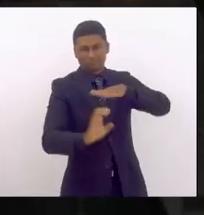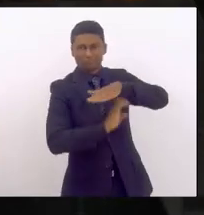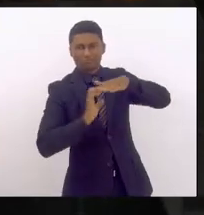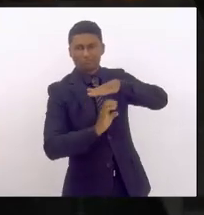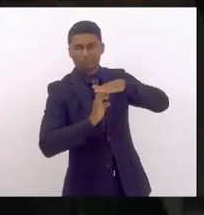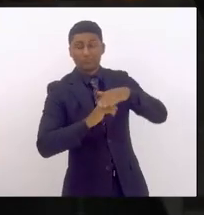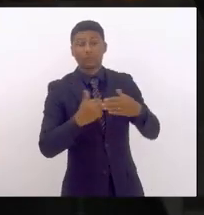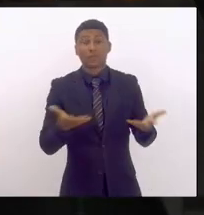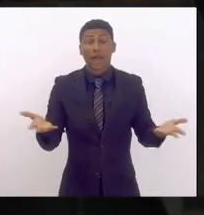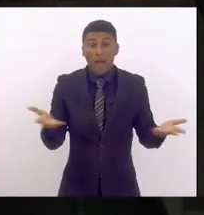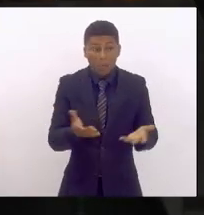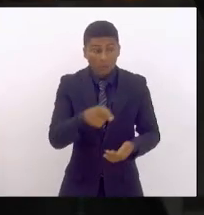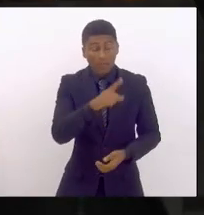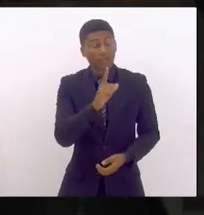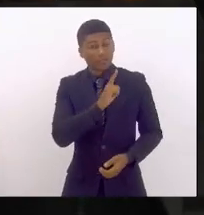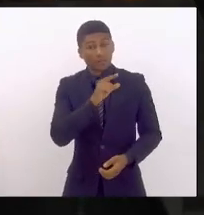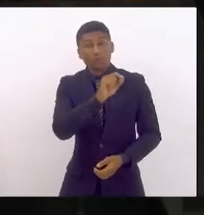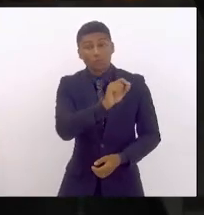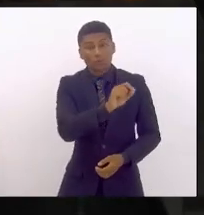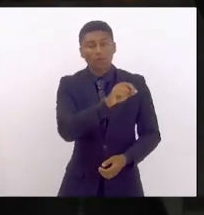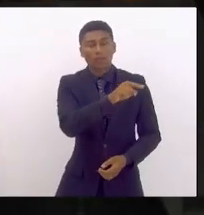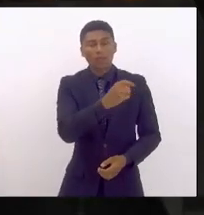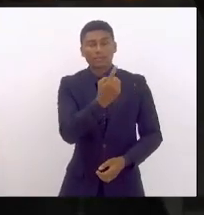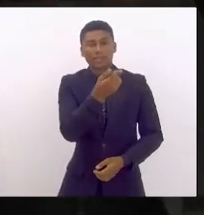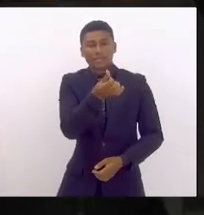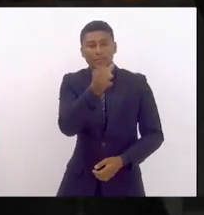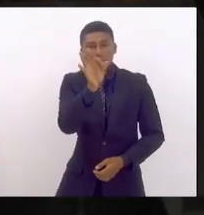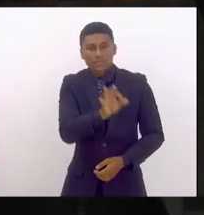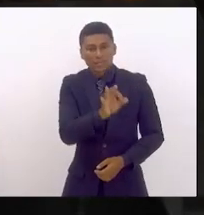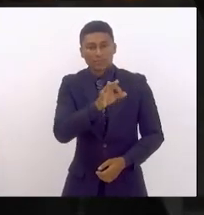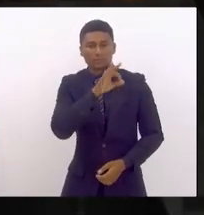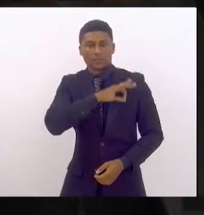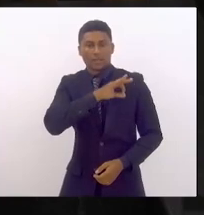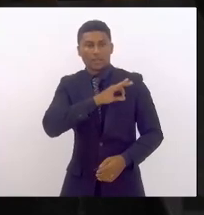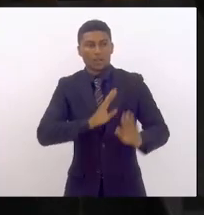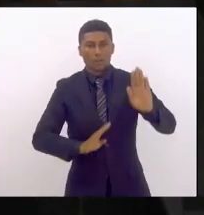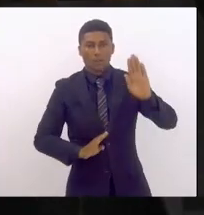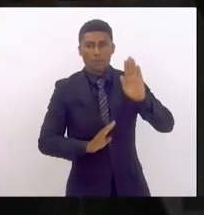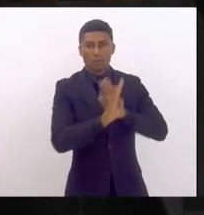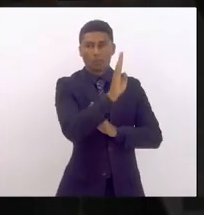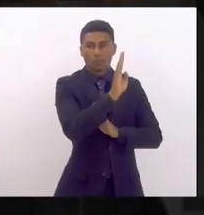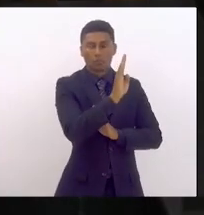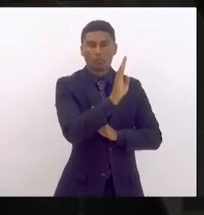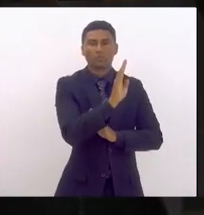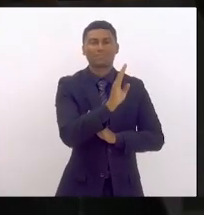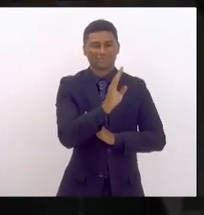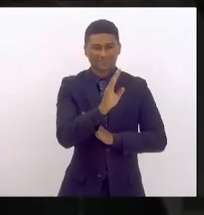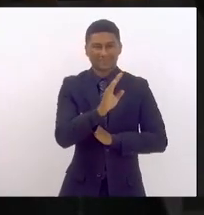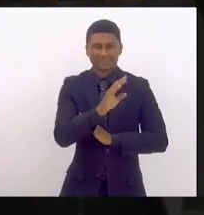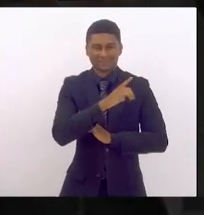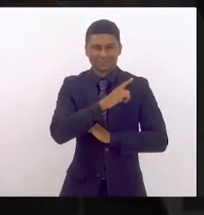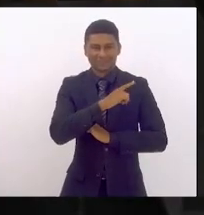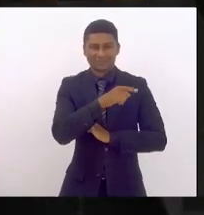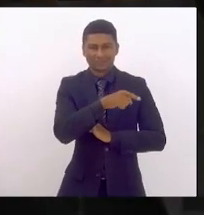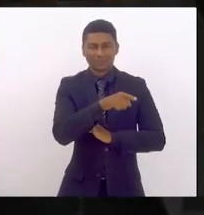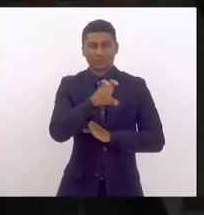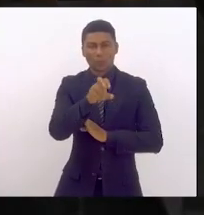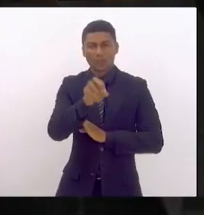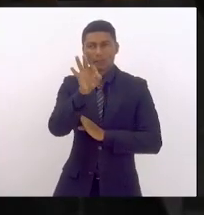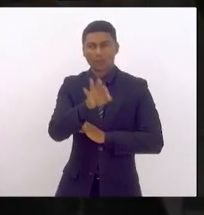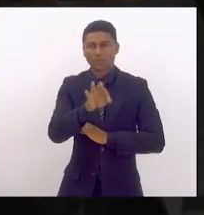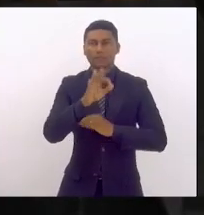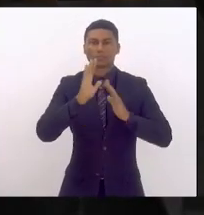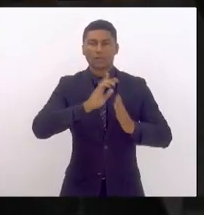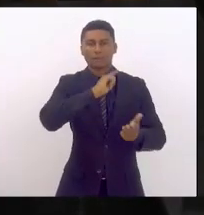reposição salarial de 16% né porque os 32 em 3 vezes e 50%